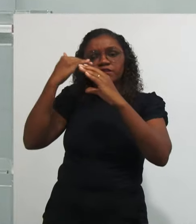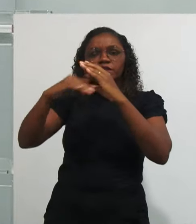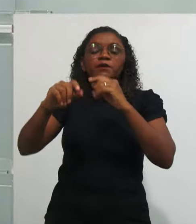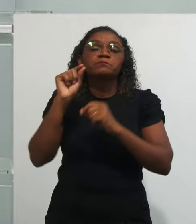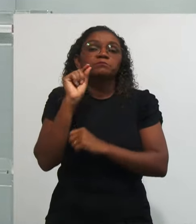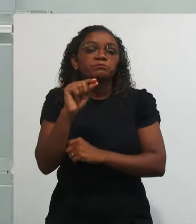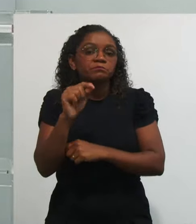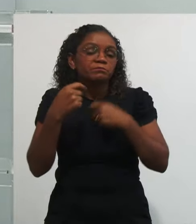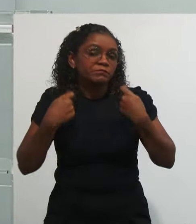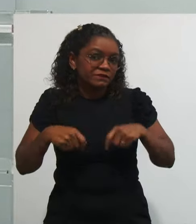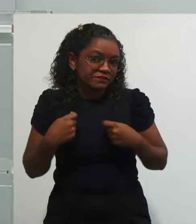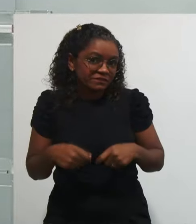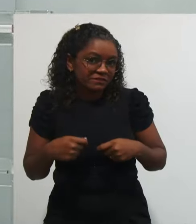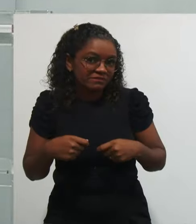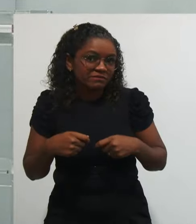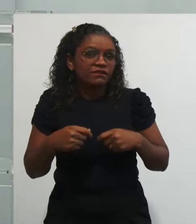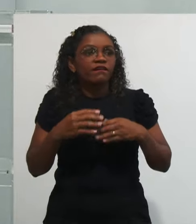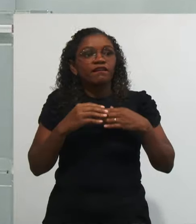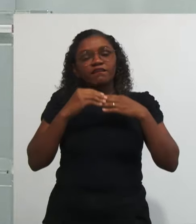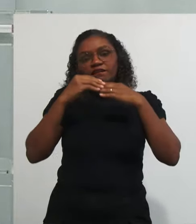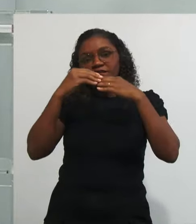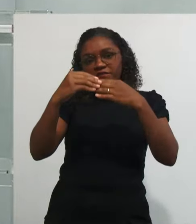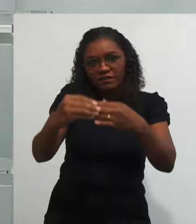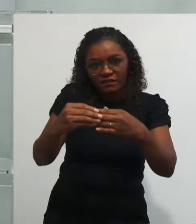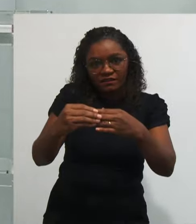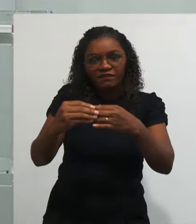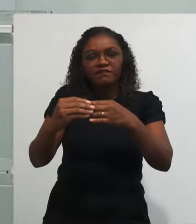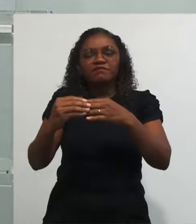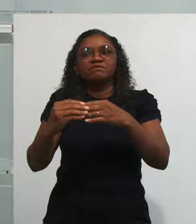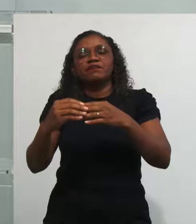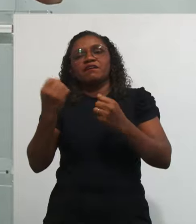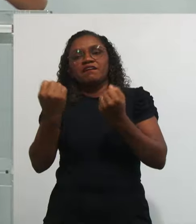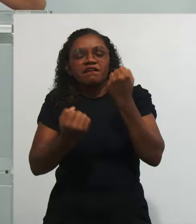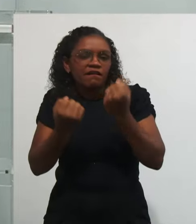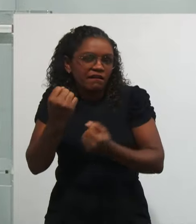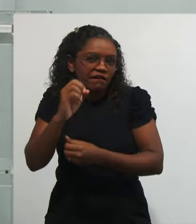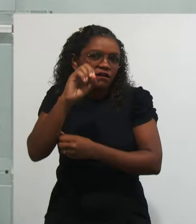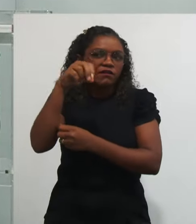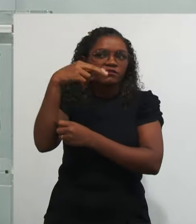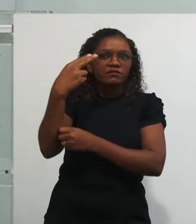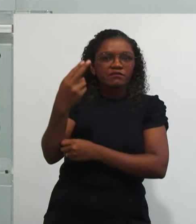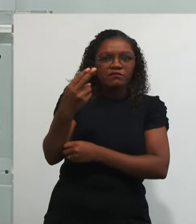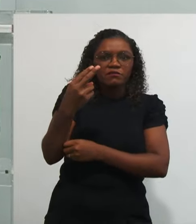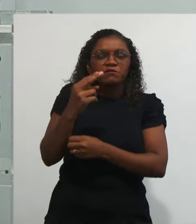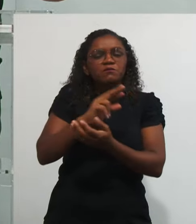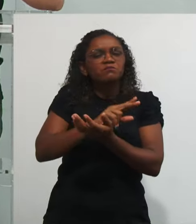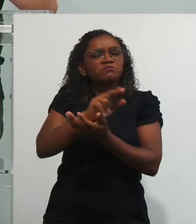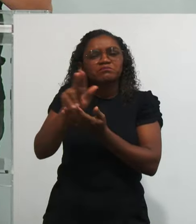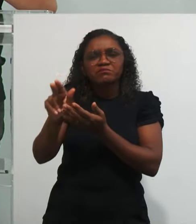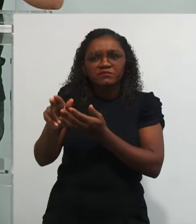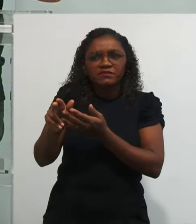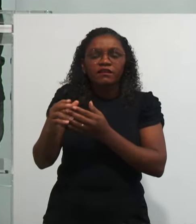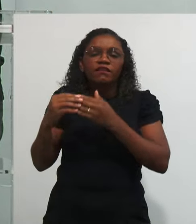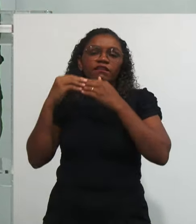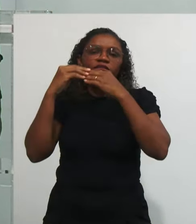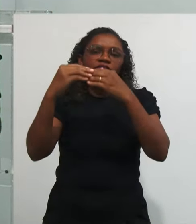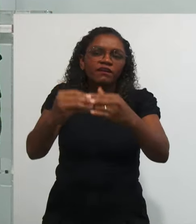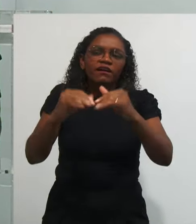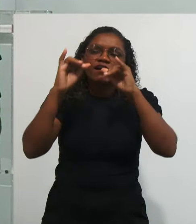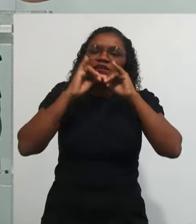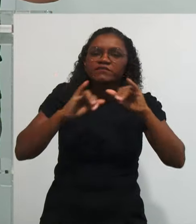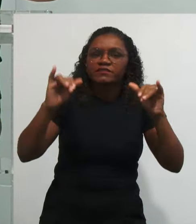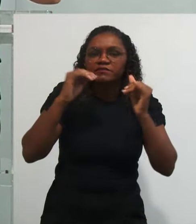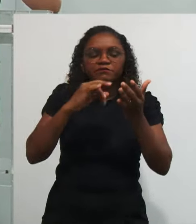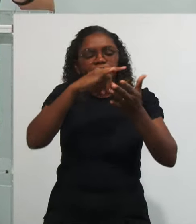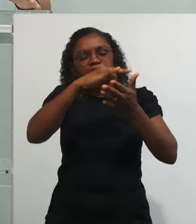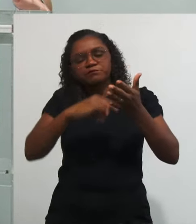embarcar aí um meio de transporte até chegar do outro lado do mundo entregar ali aquela mensagem entregar ali aquele